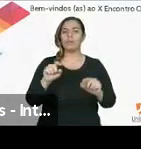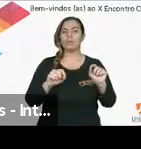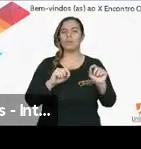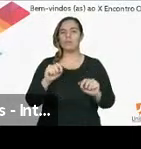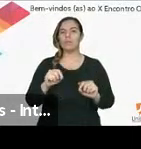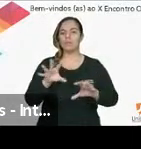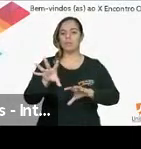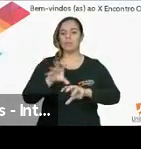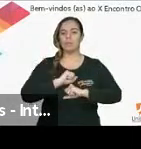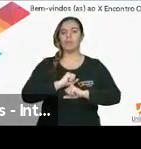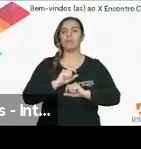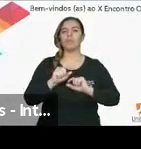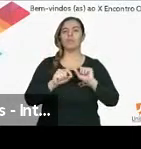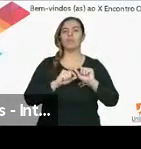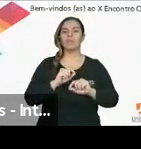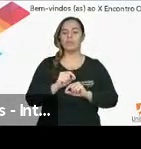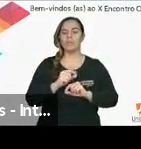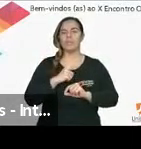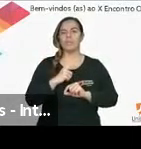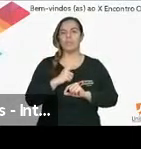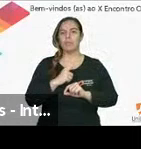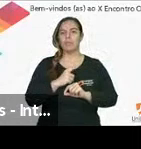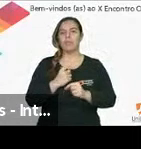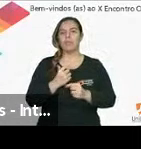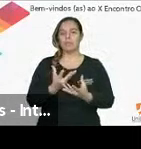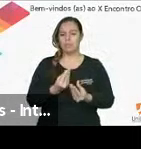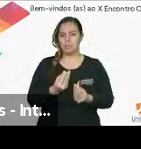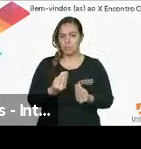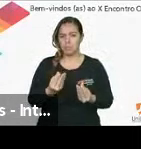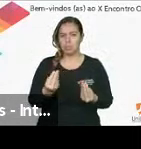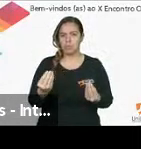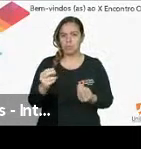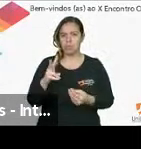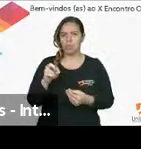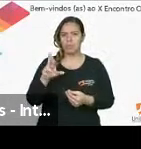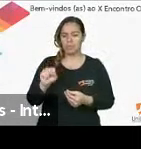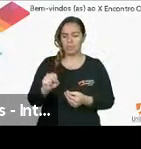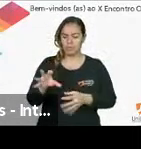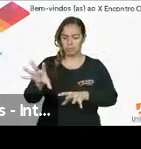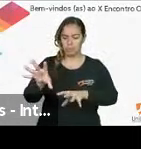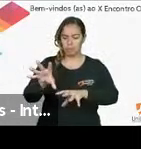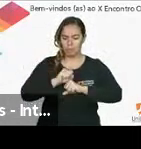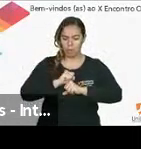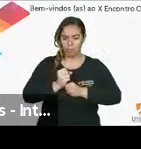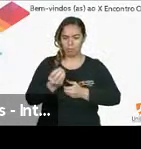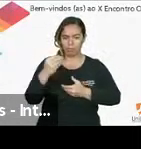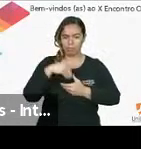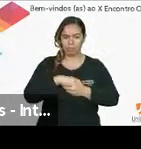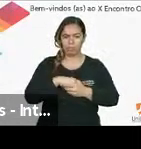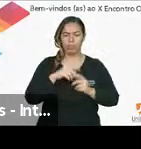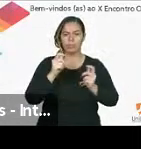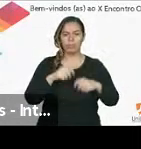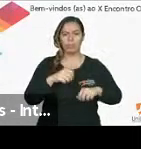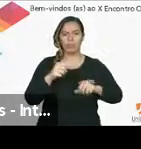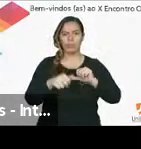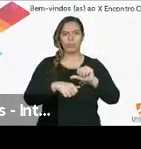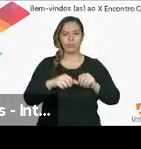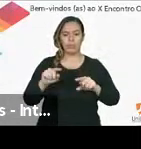portadoras de uma quantidade bastante grande de vírus que podem se tornar patogênicos para a espécie